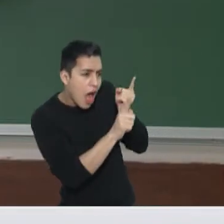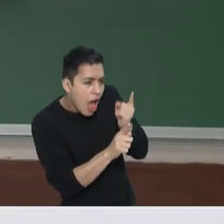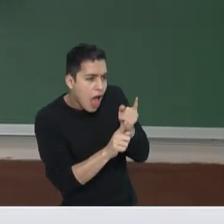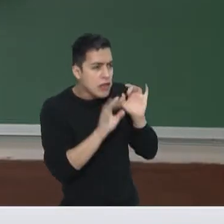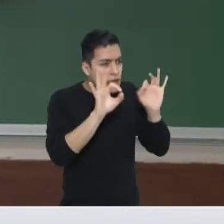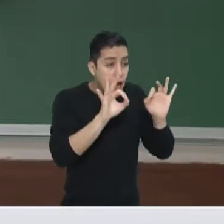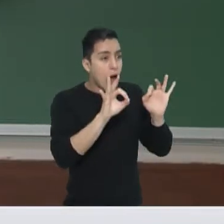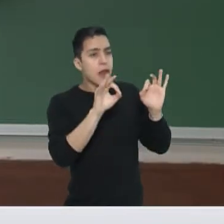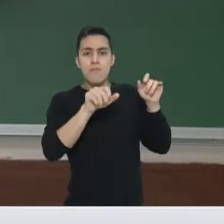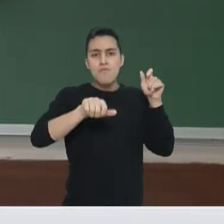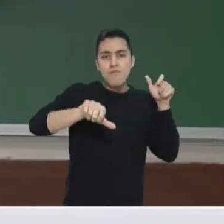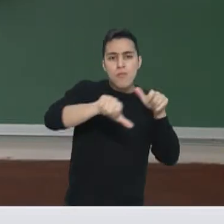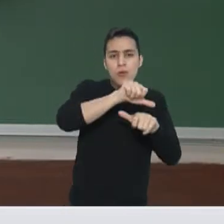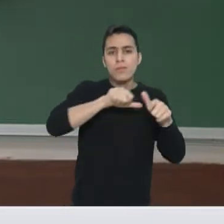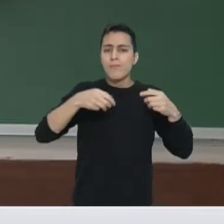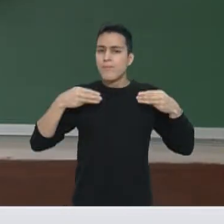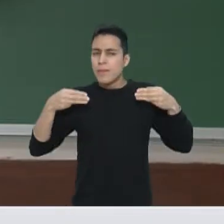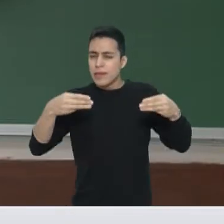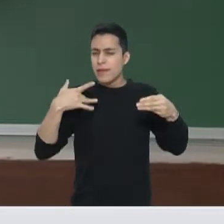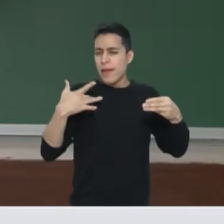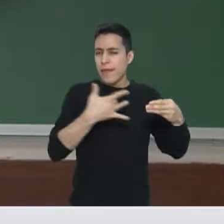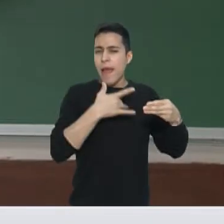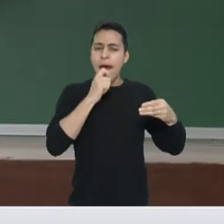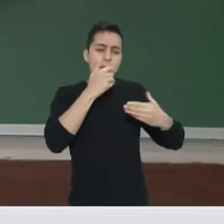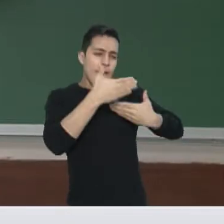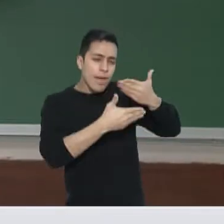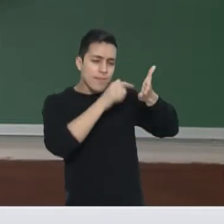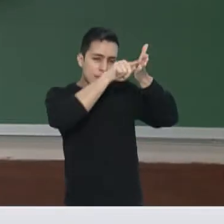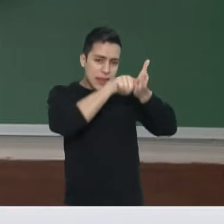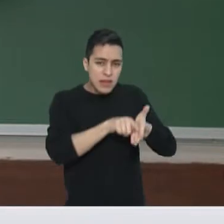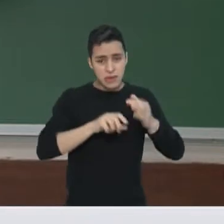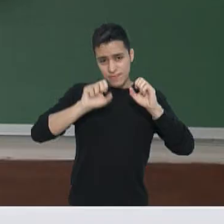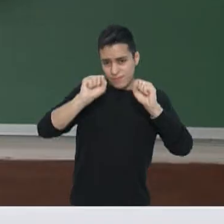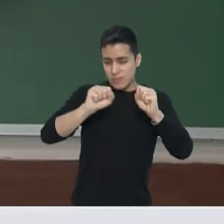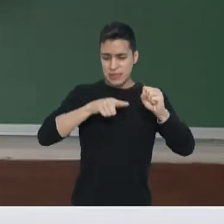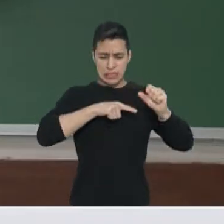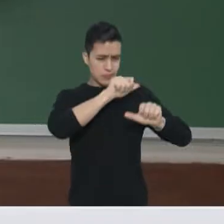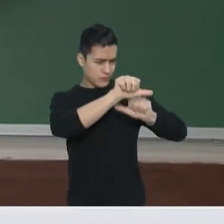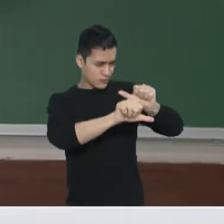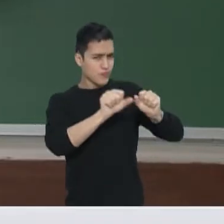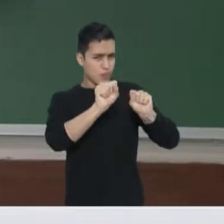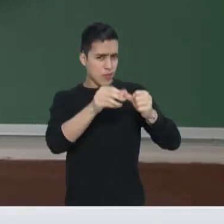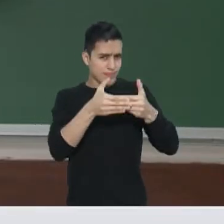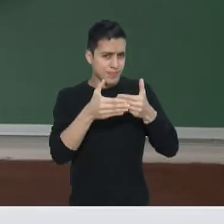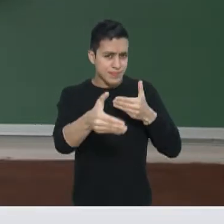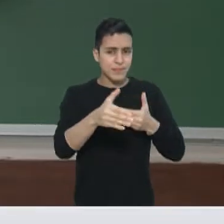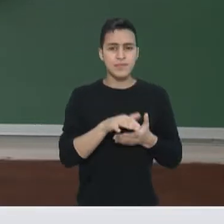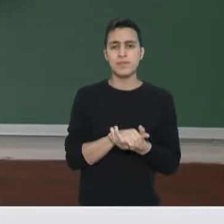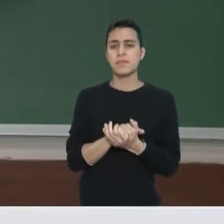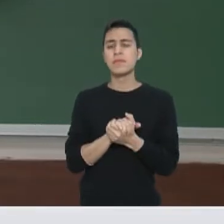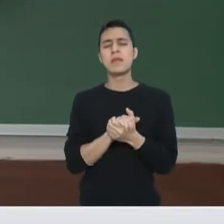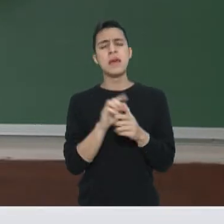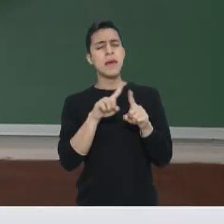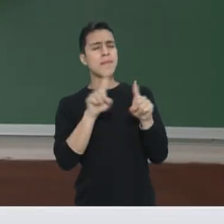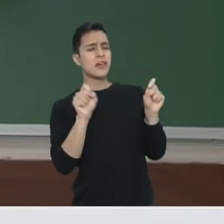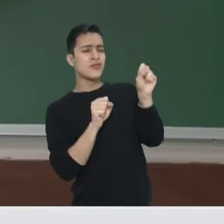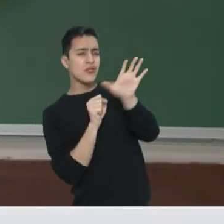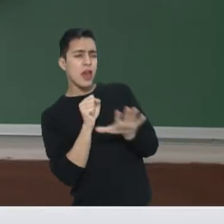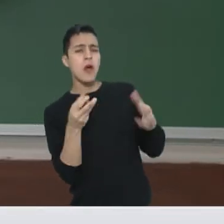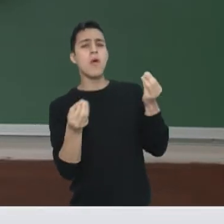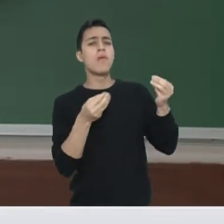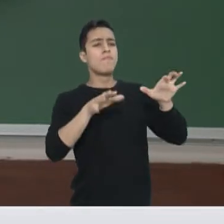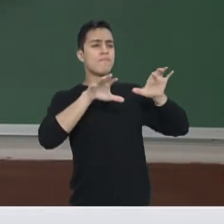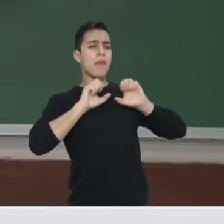mudando, coisas que o Ministério da Saúde está buscando, então pode ter ainda algumas mudanças nisso. Mas em geral ela é